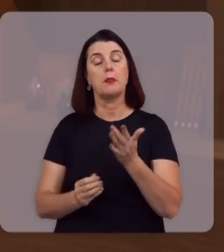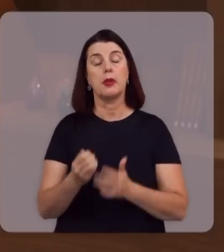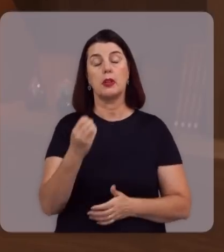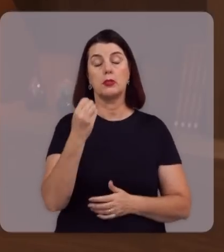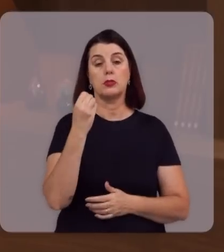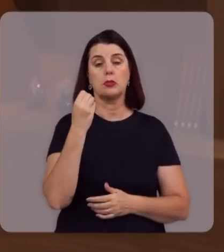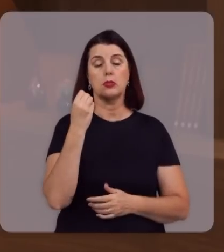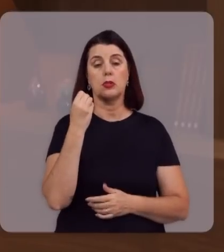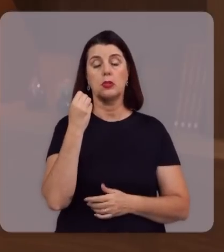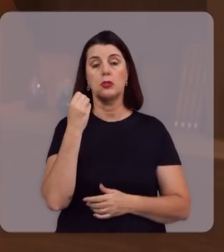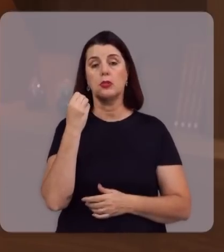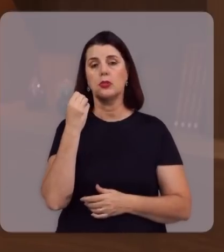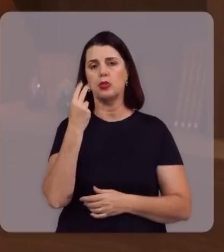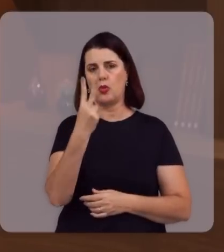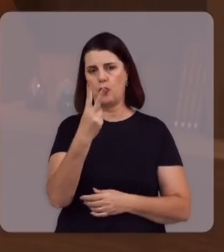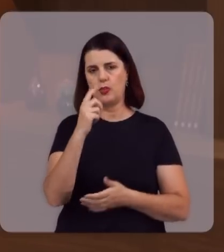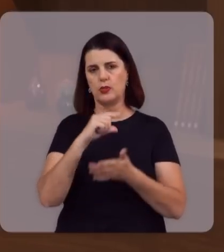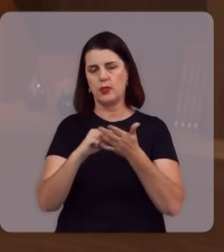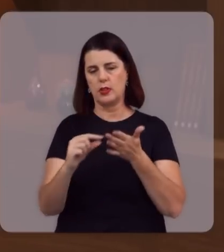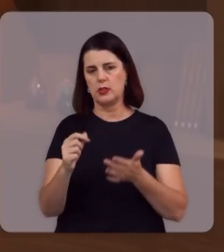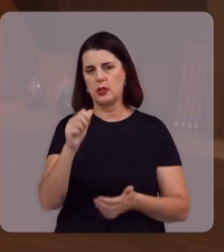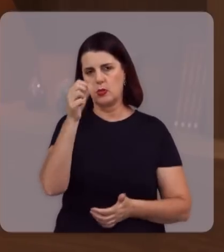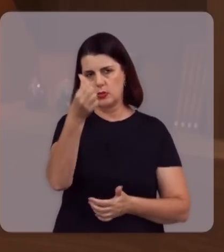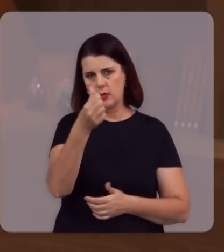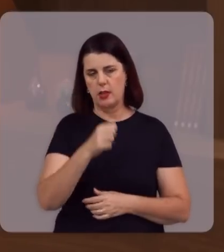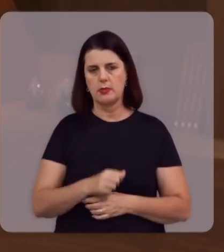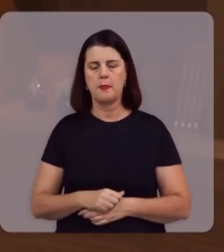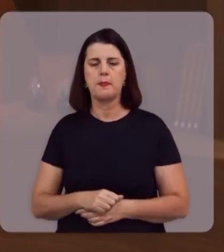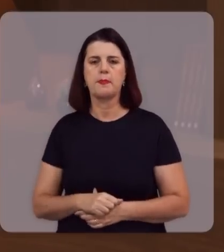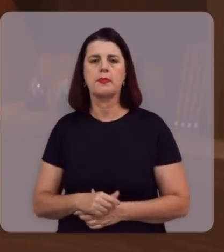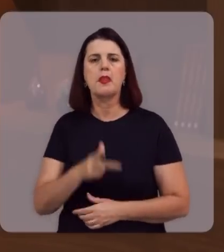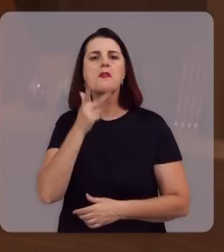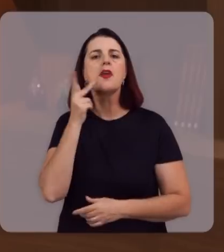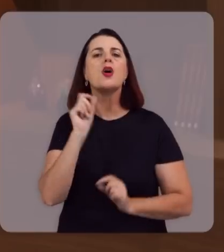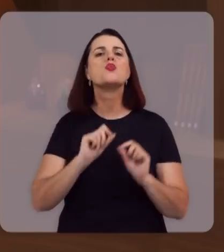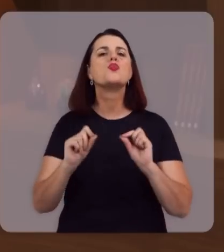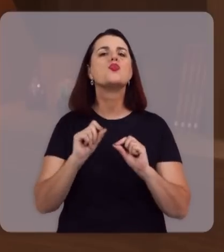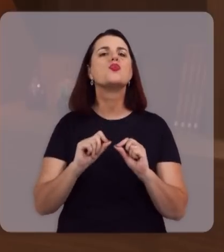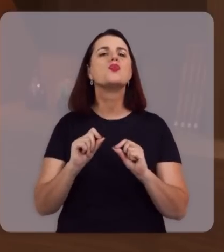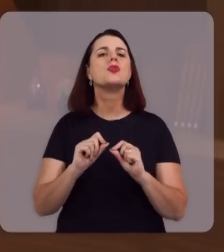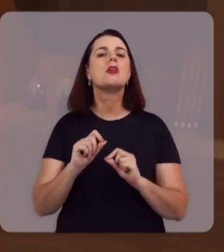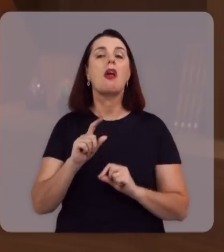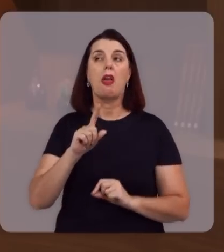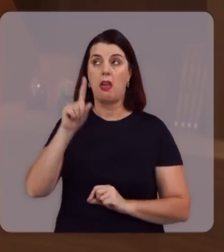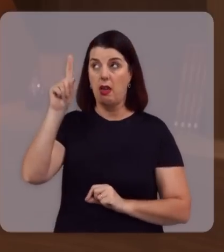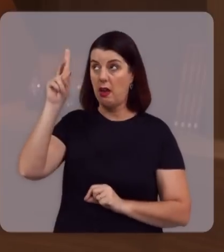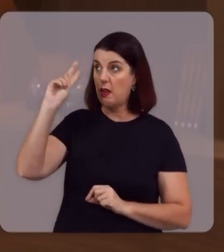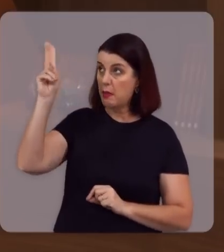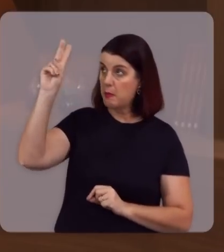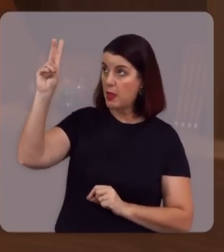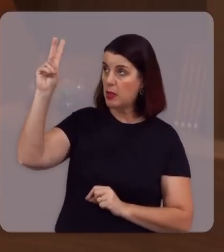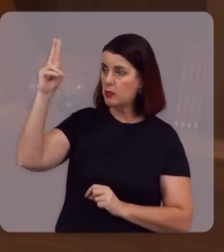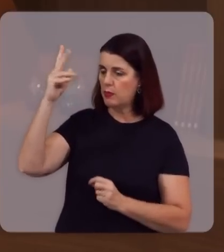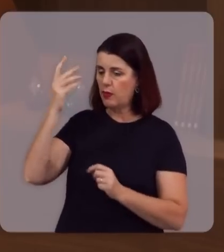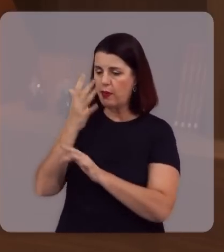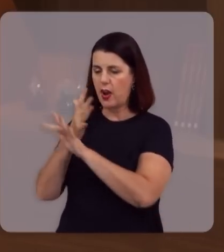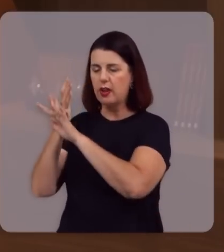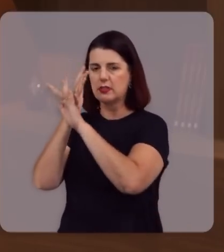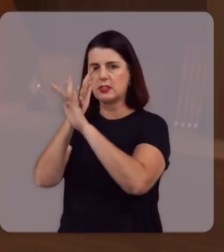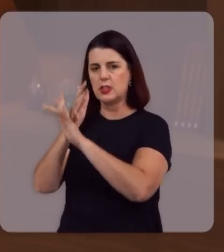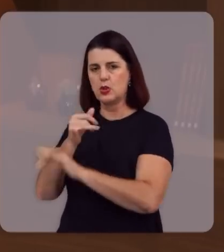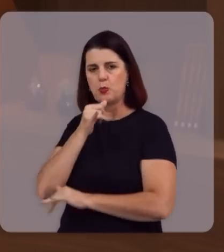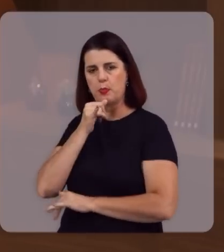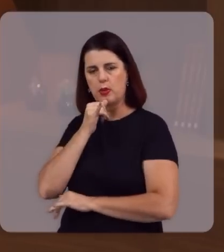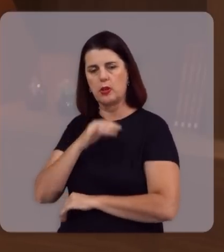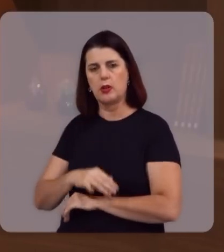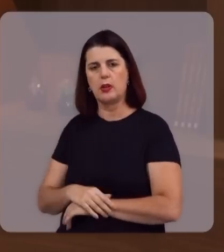capítulo 2, versículo 6, diz que ele a si mesmo se esvaziou. Ele não foi